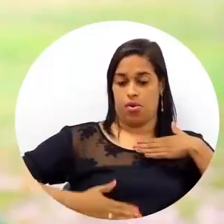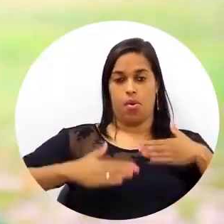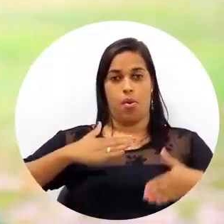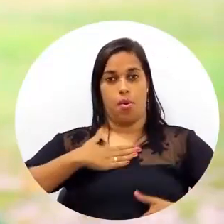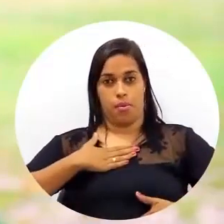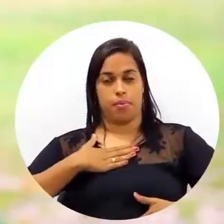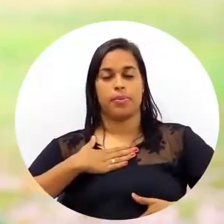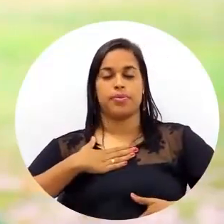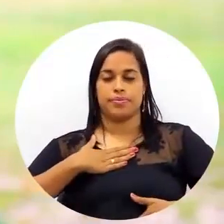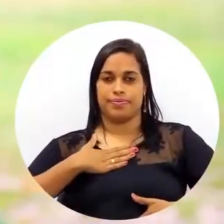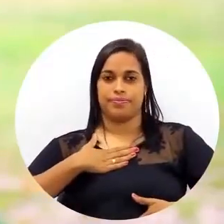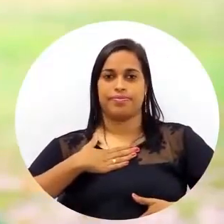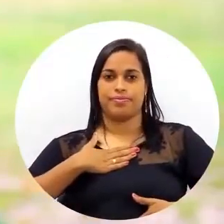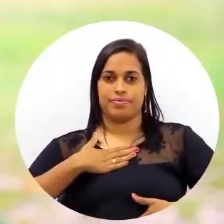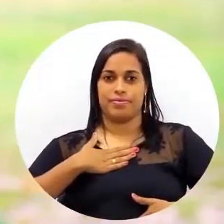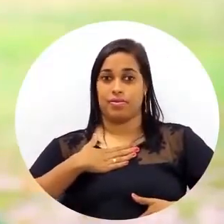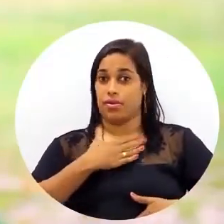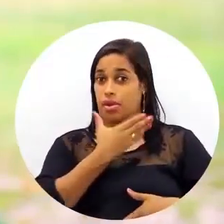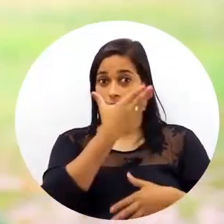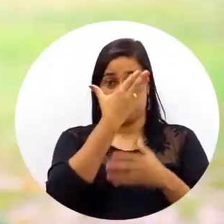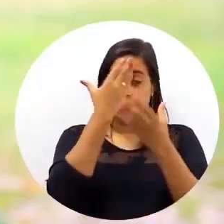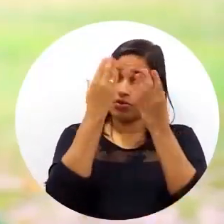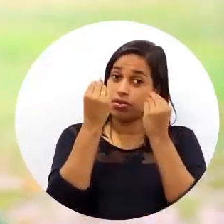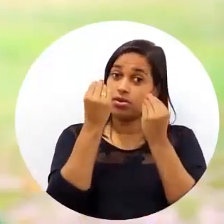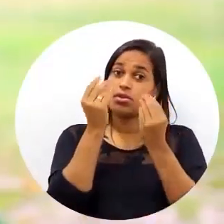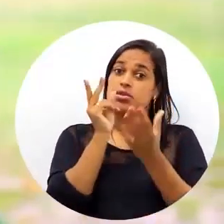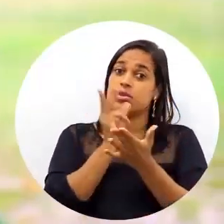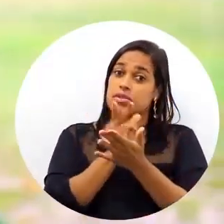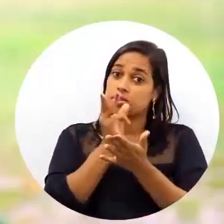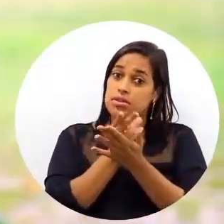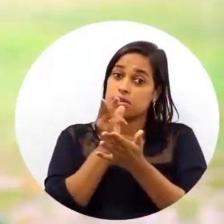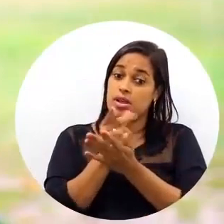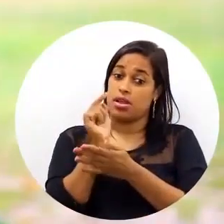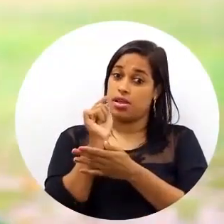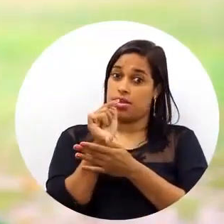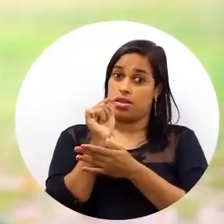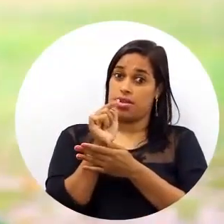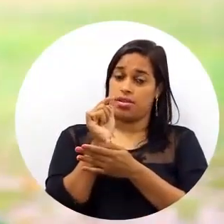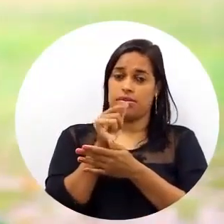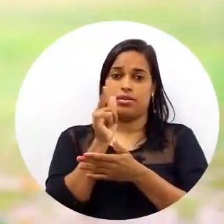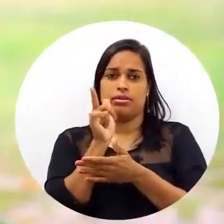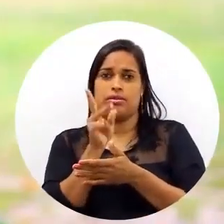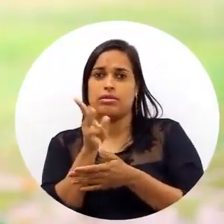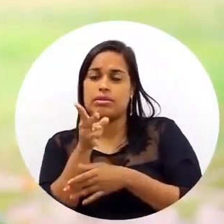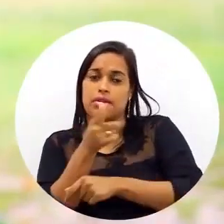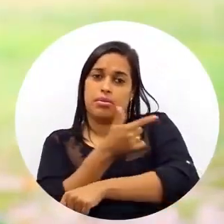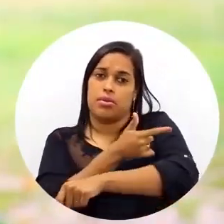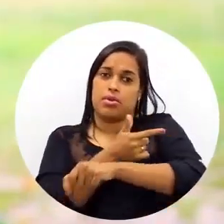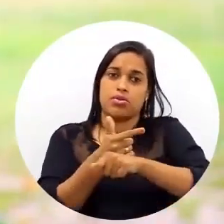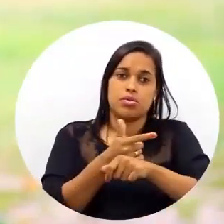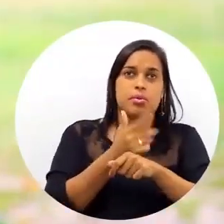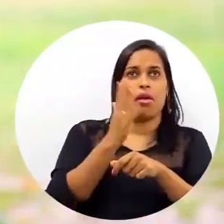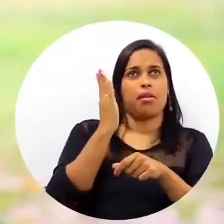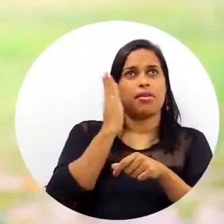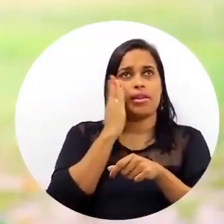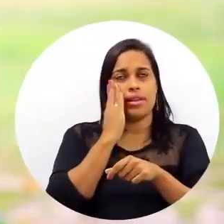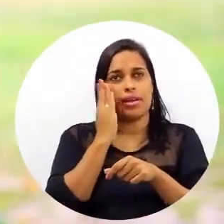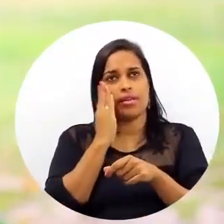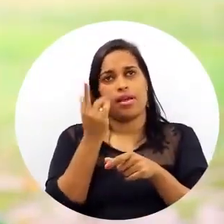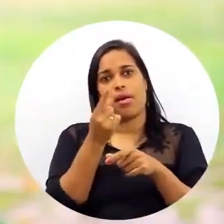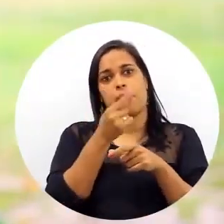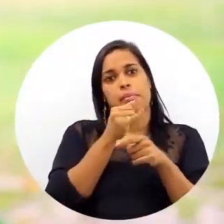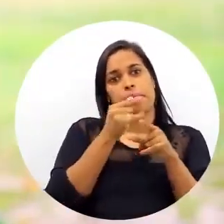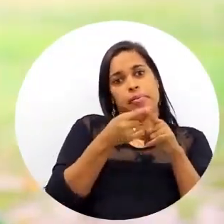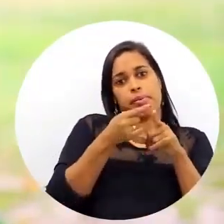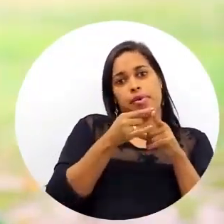algum segmento corporal ou algum alcance. Não podemos esquecer que essa história que a gente está acostumado